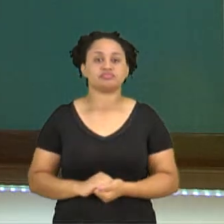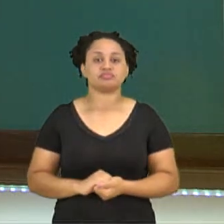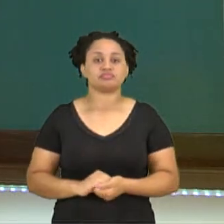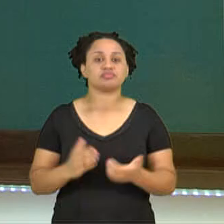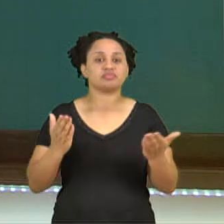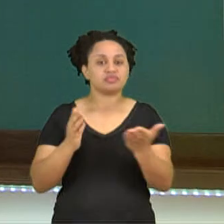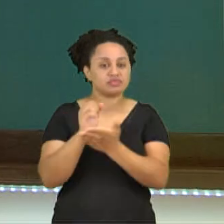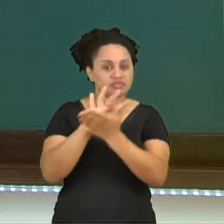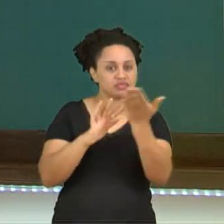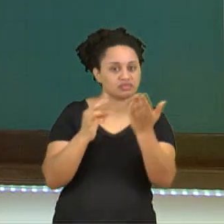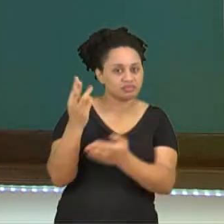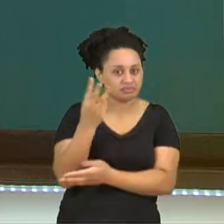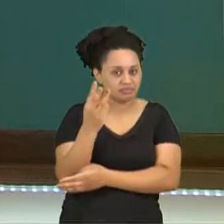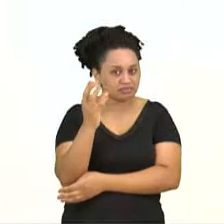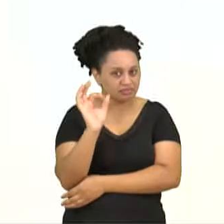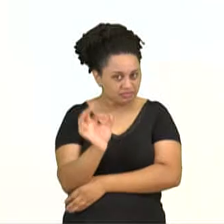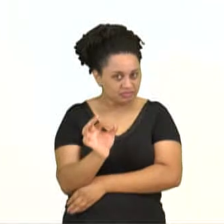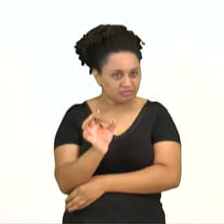Vamos para mais uma atividade?